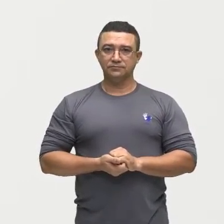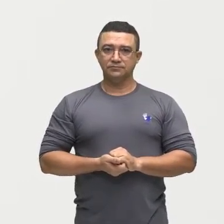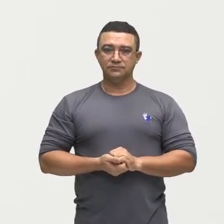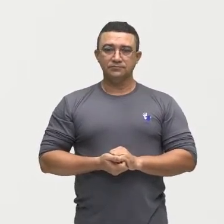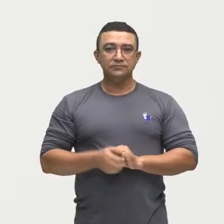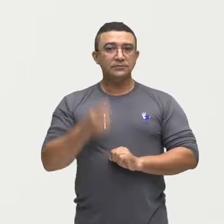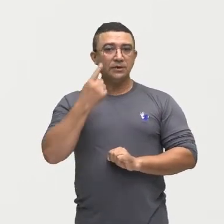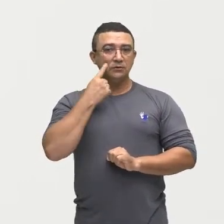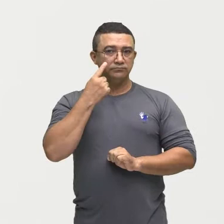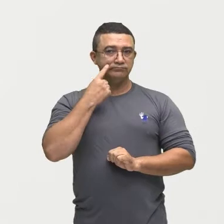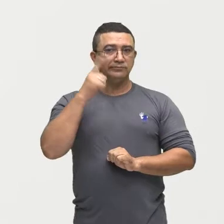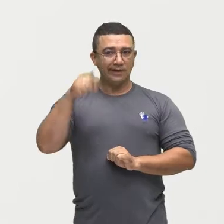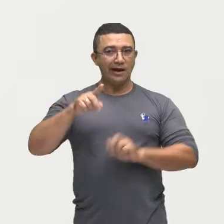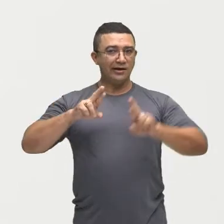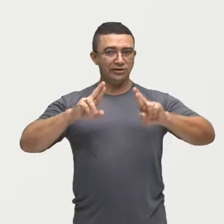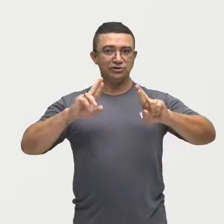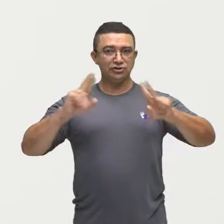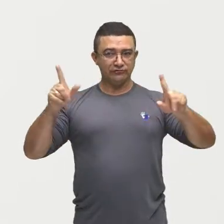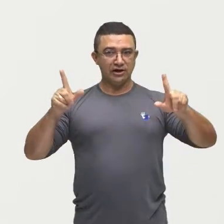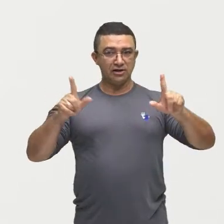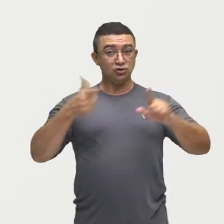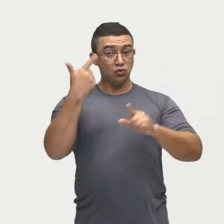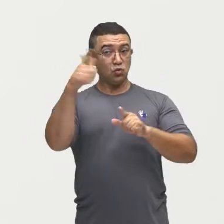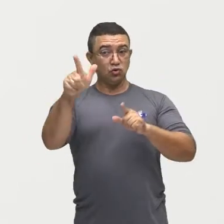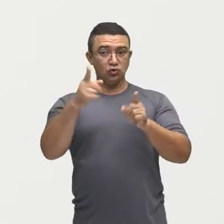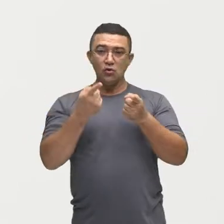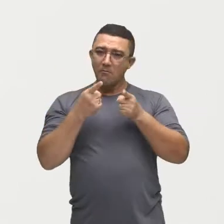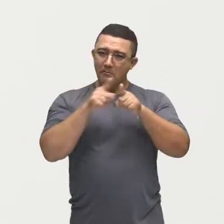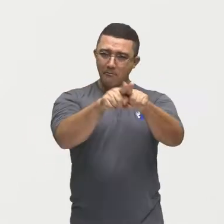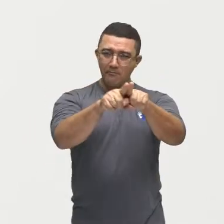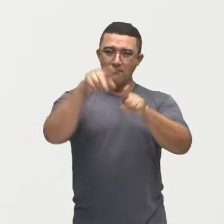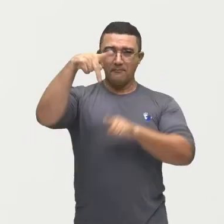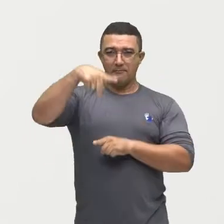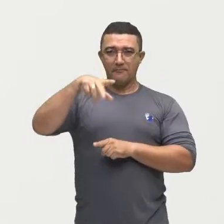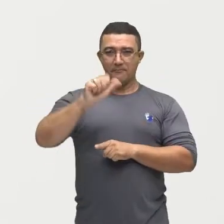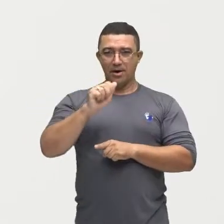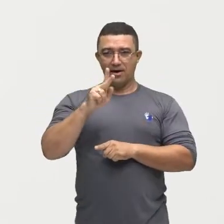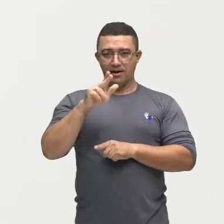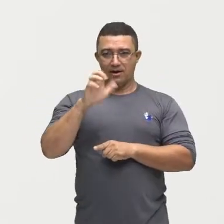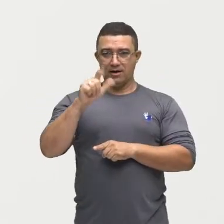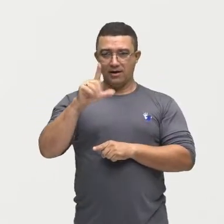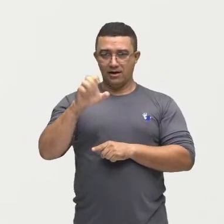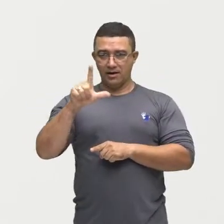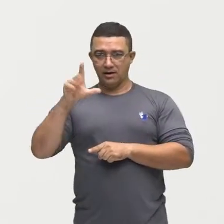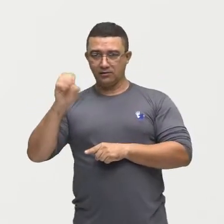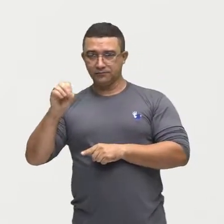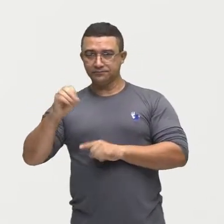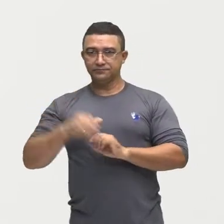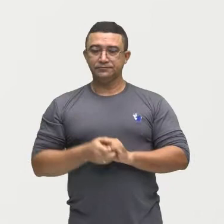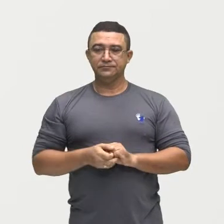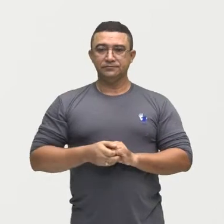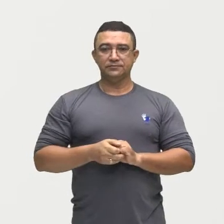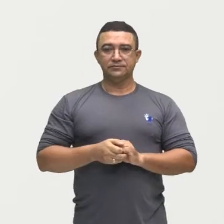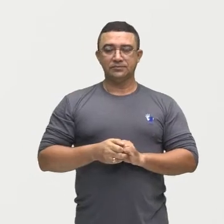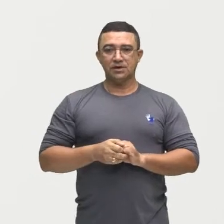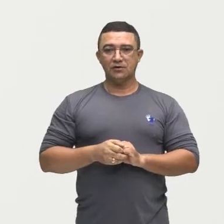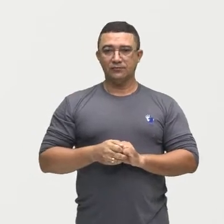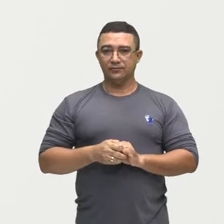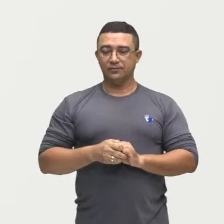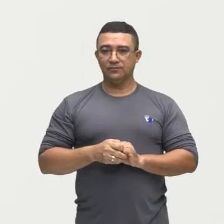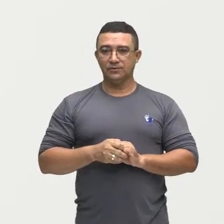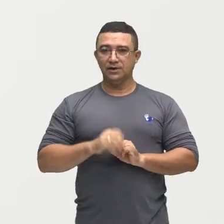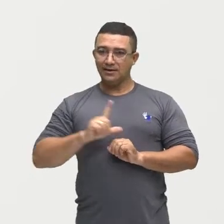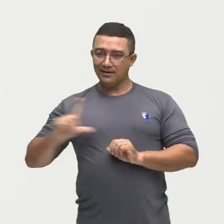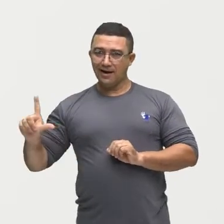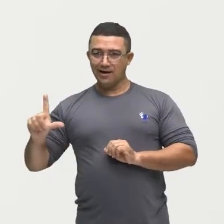está bem aqui, diferentemente dos nossos paralelos. Aí nós temos aqui, para esse lado, o leste e aqui para o